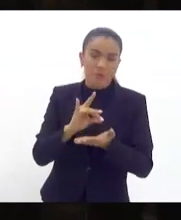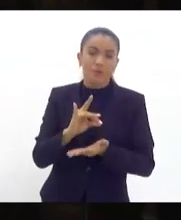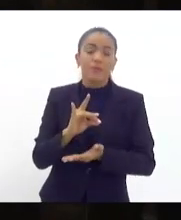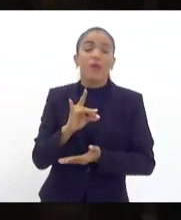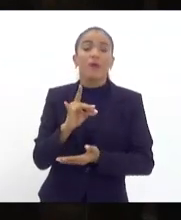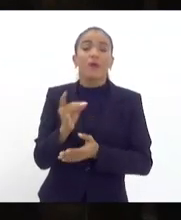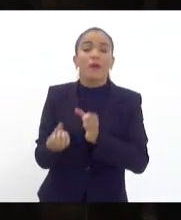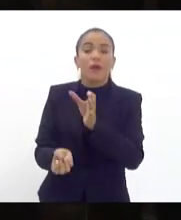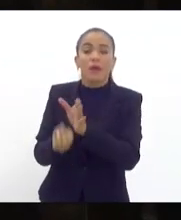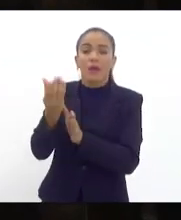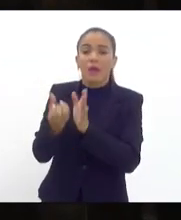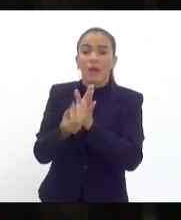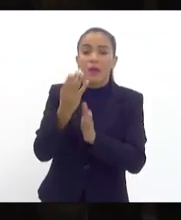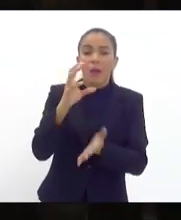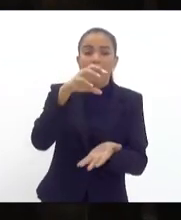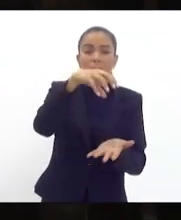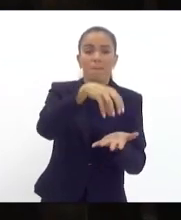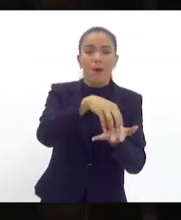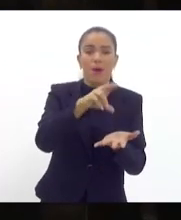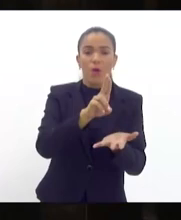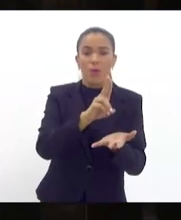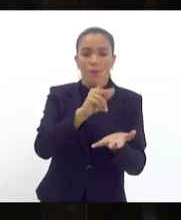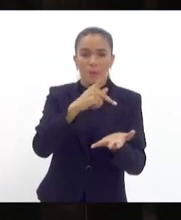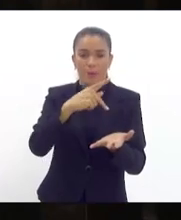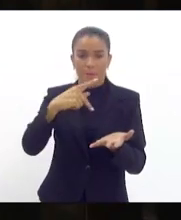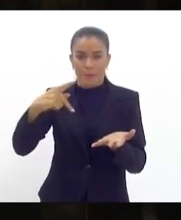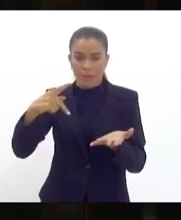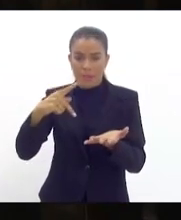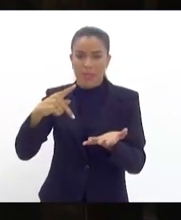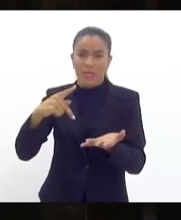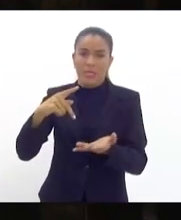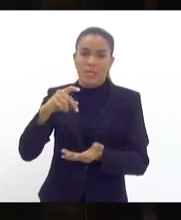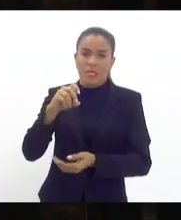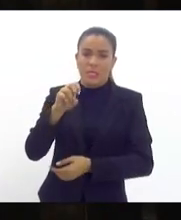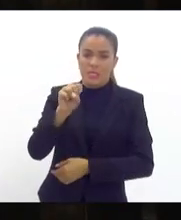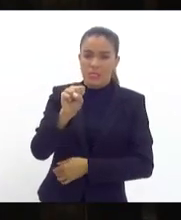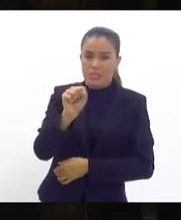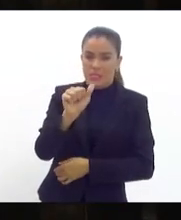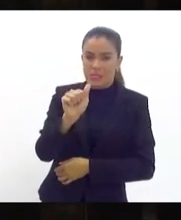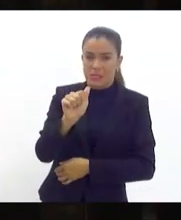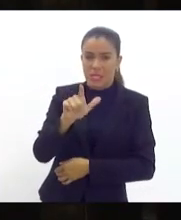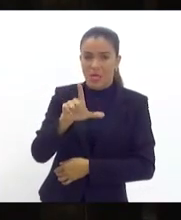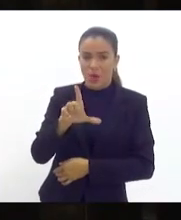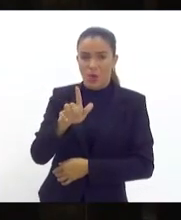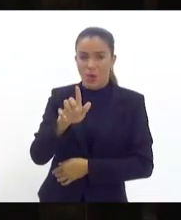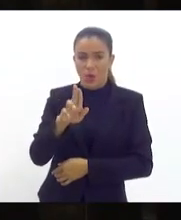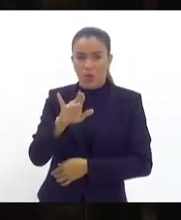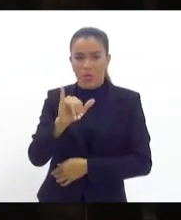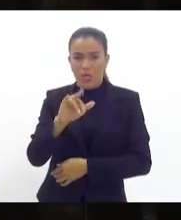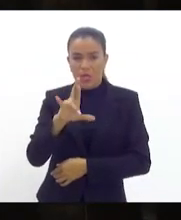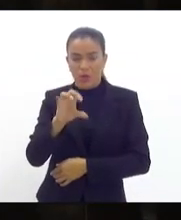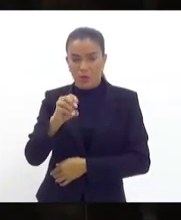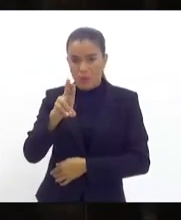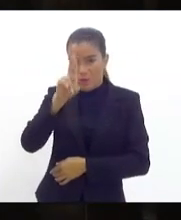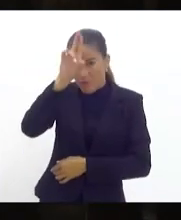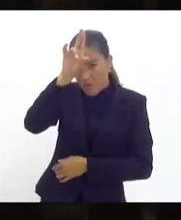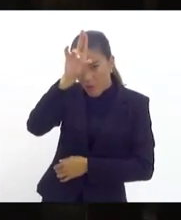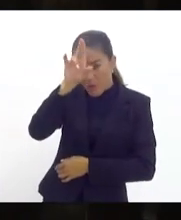a oppis na Tijuca né Salgueiro formiga Borel macaco